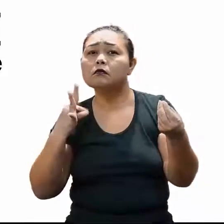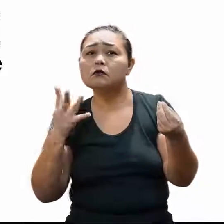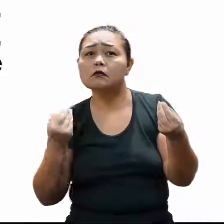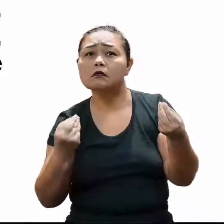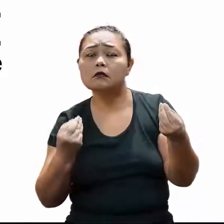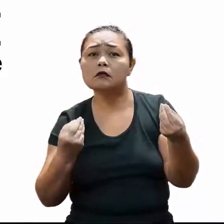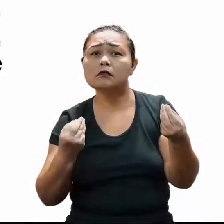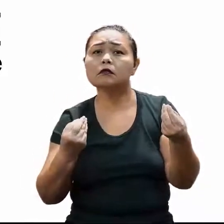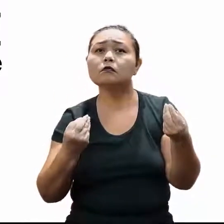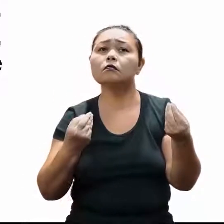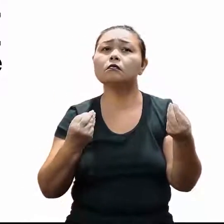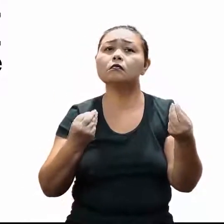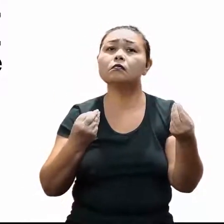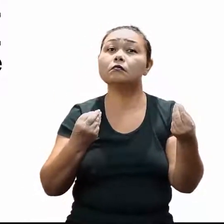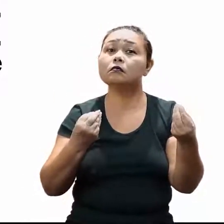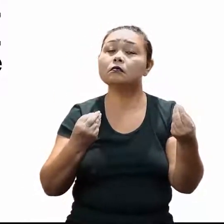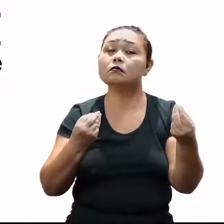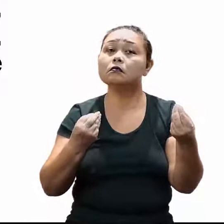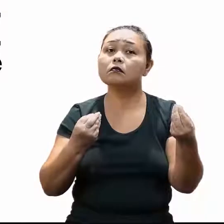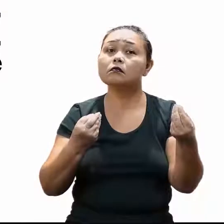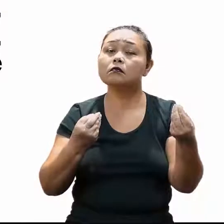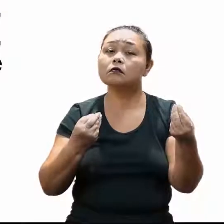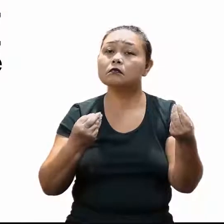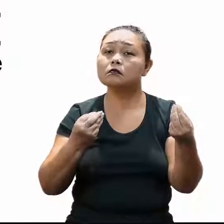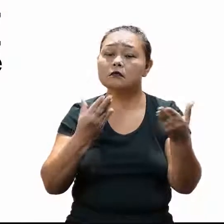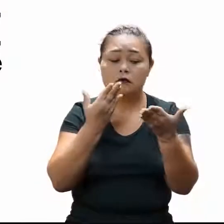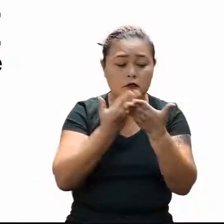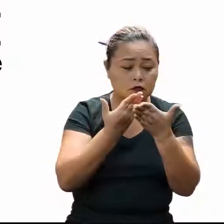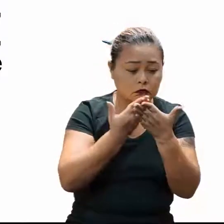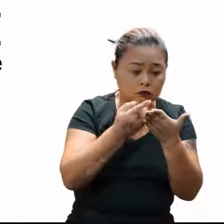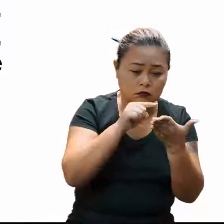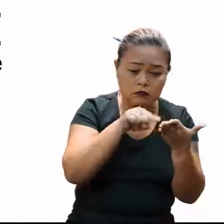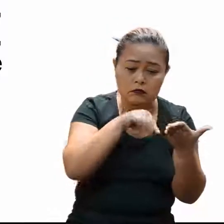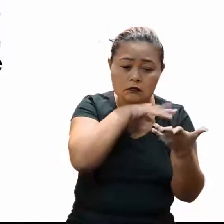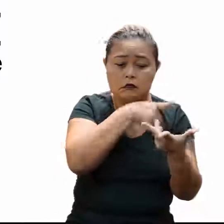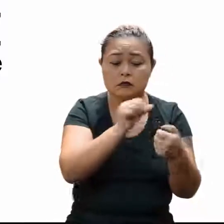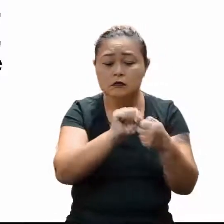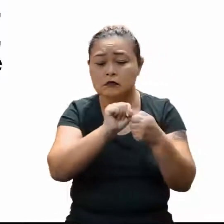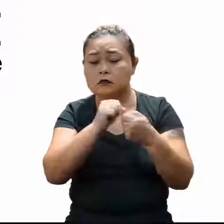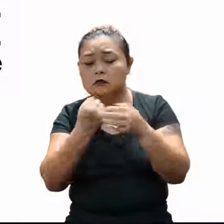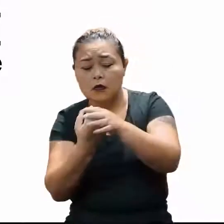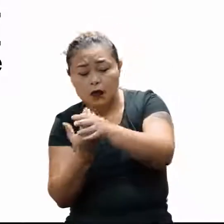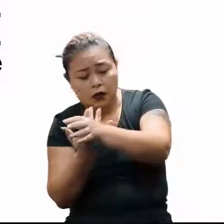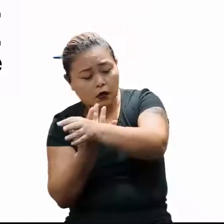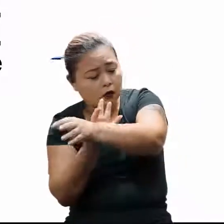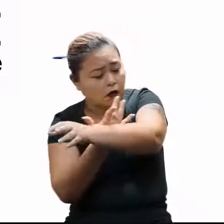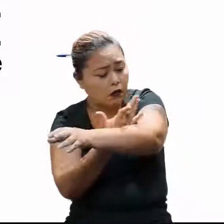todos tratados de zoologia, botânica,